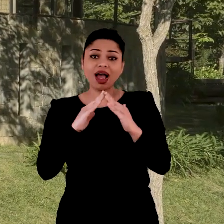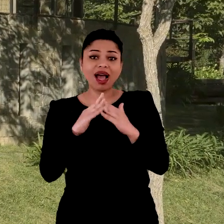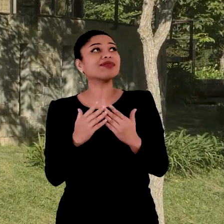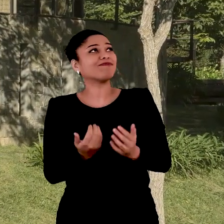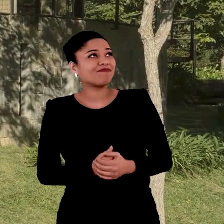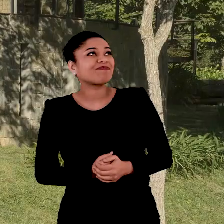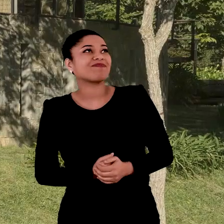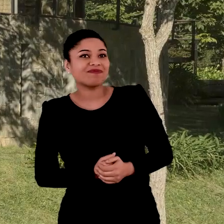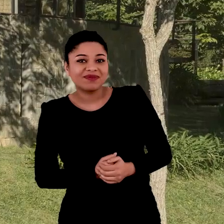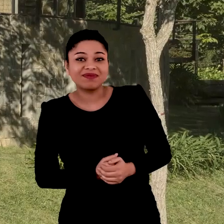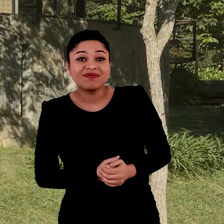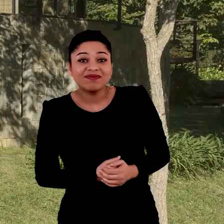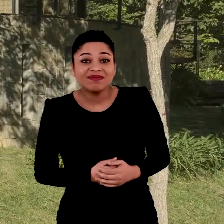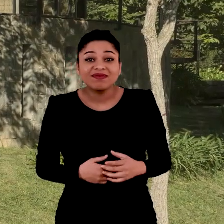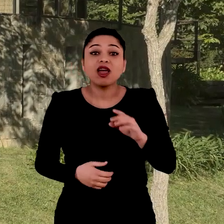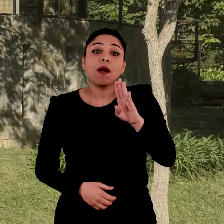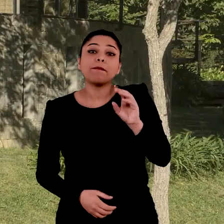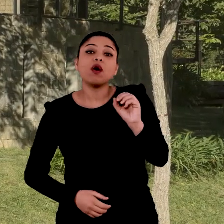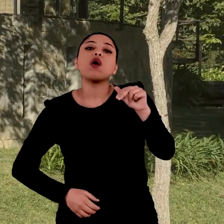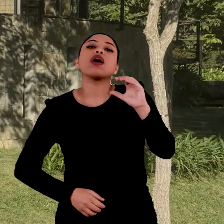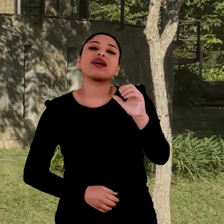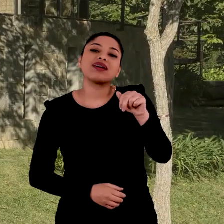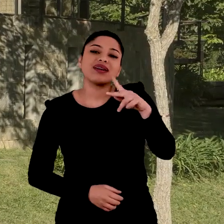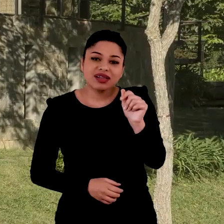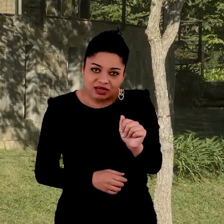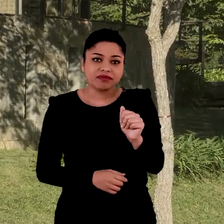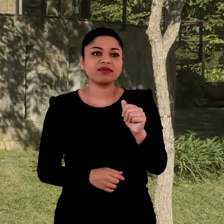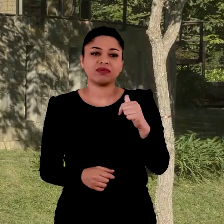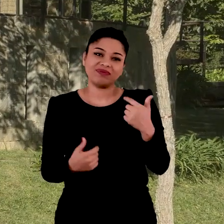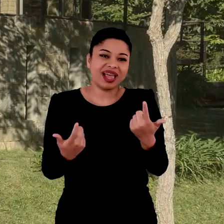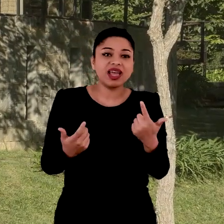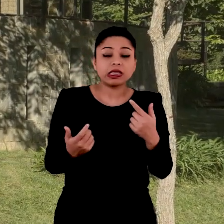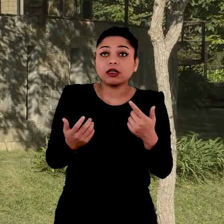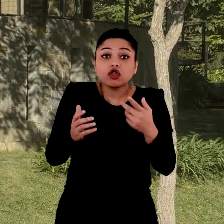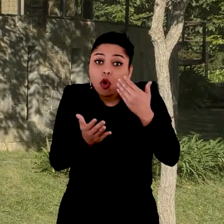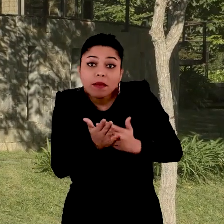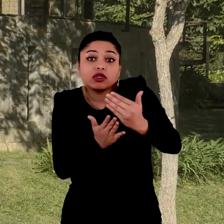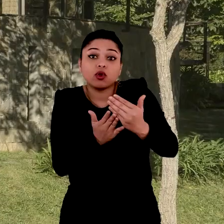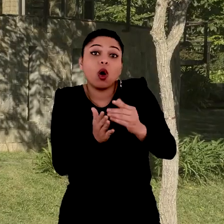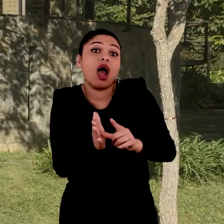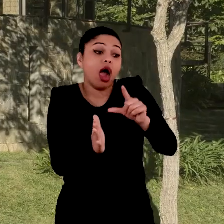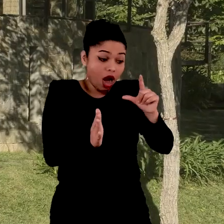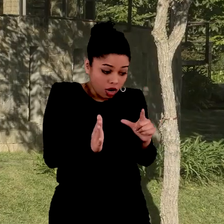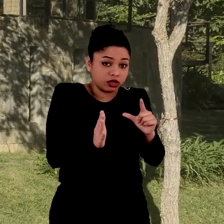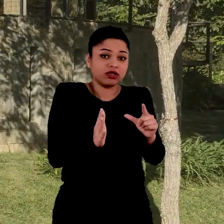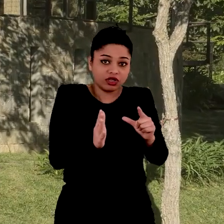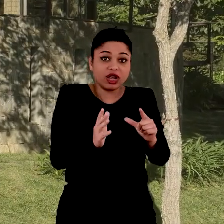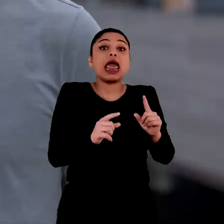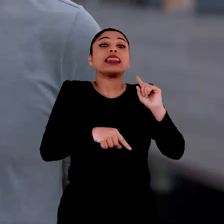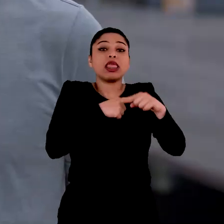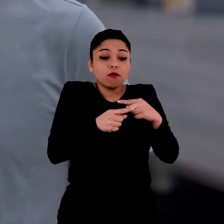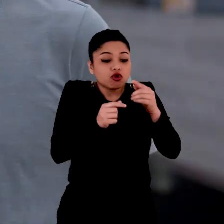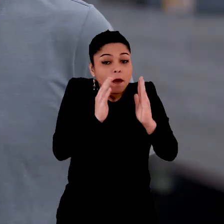da pandemia a gente estava em projeto, em começo de obra. Então foi um projeto especial porque a gente teve um tempo diferente do que a